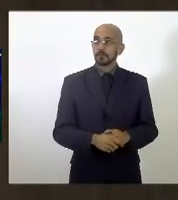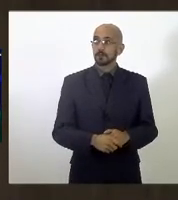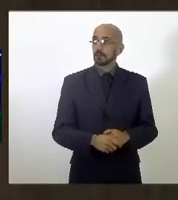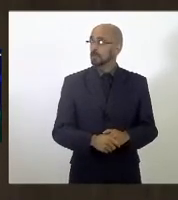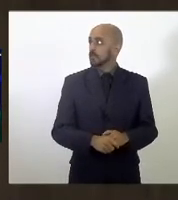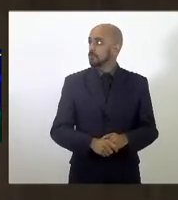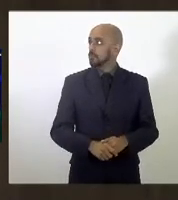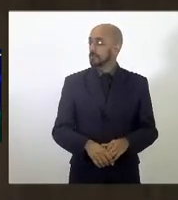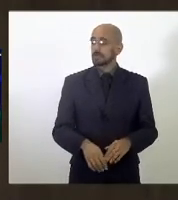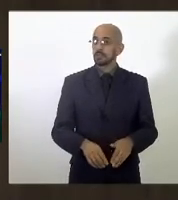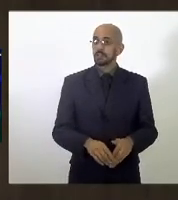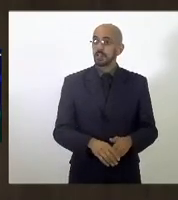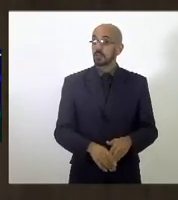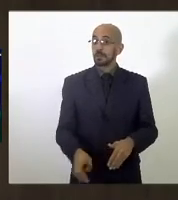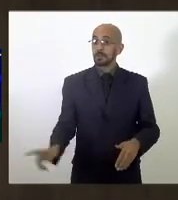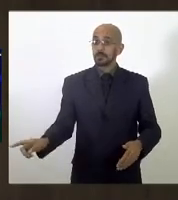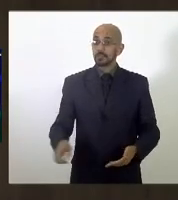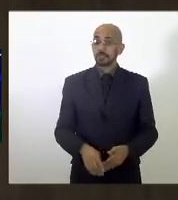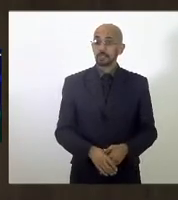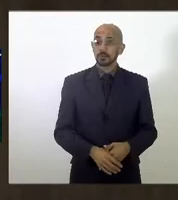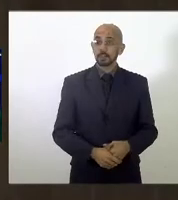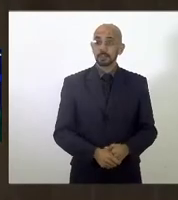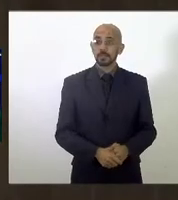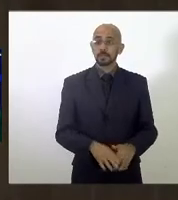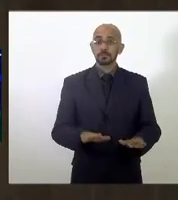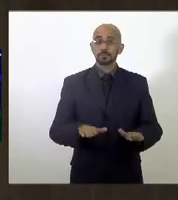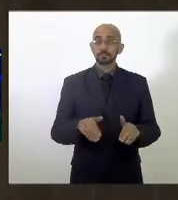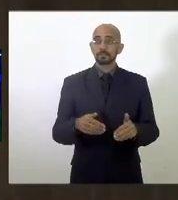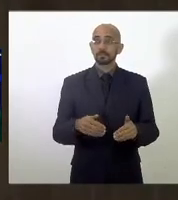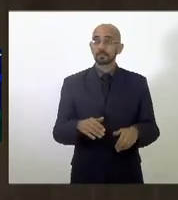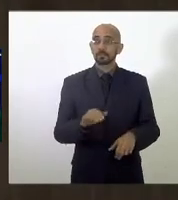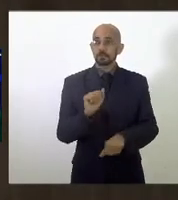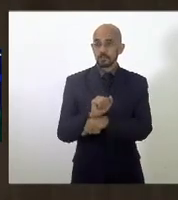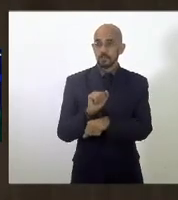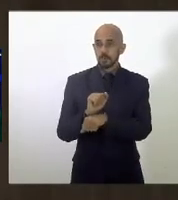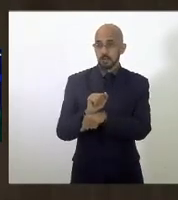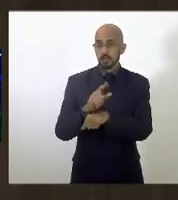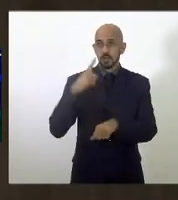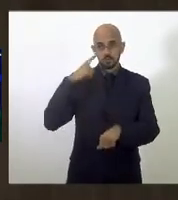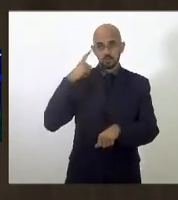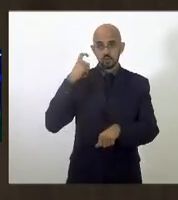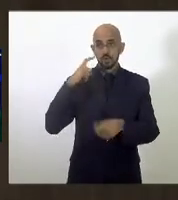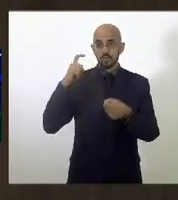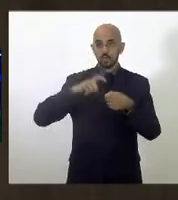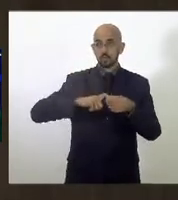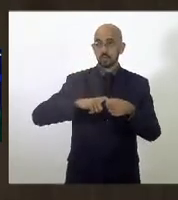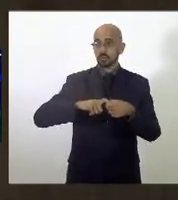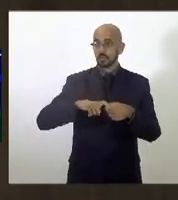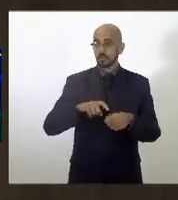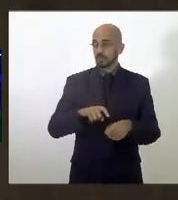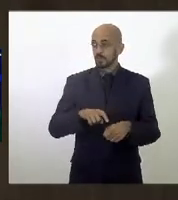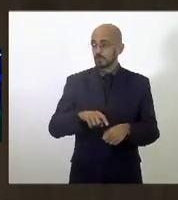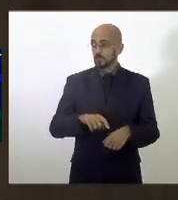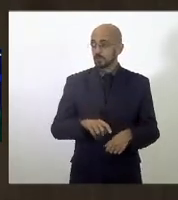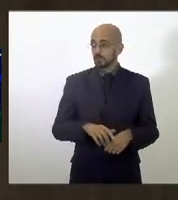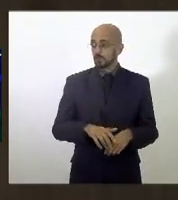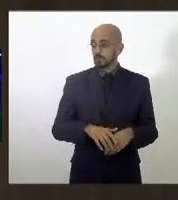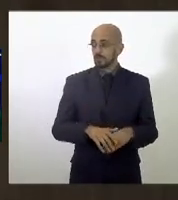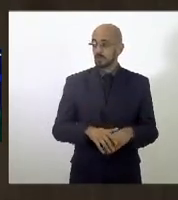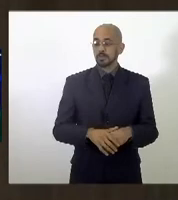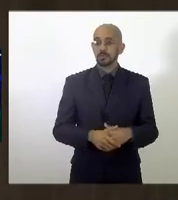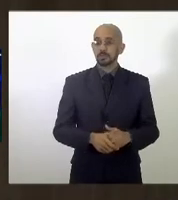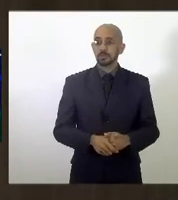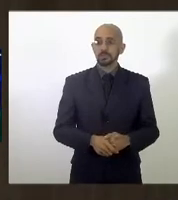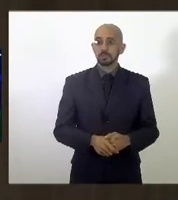ter que formular esse projeto, dialogar com as universidades, dialogar com os atores produtivos, dialogar com os movimentos que representam